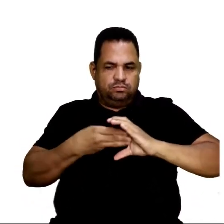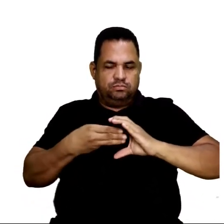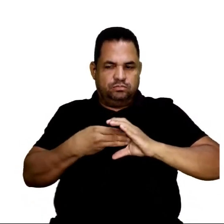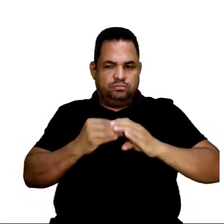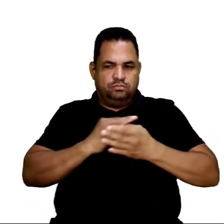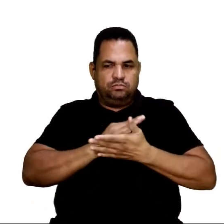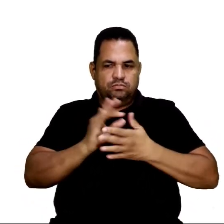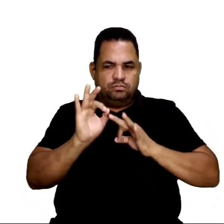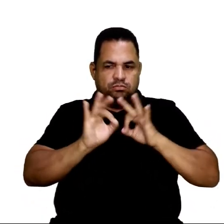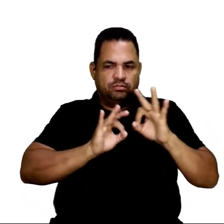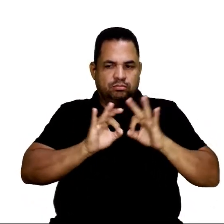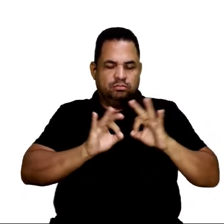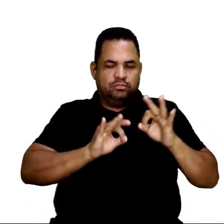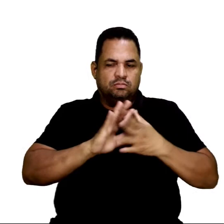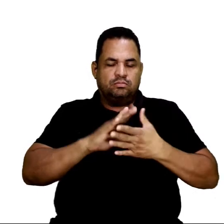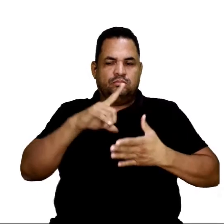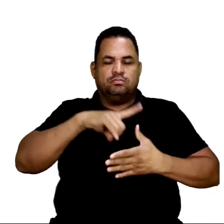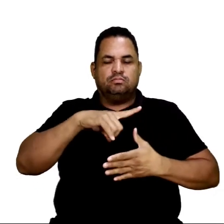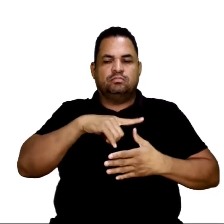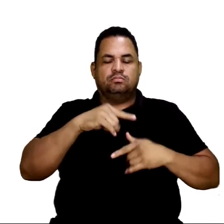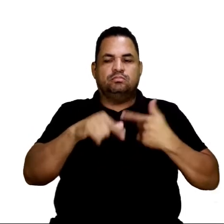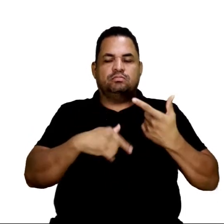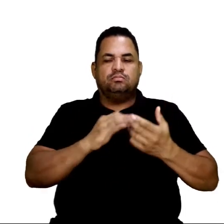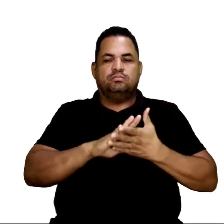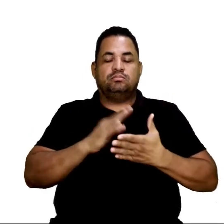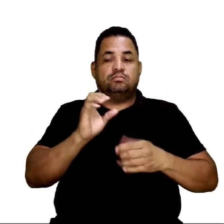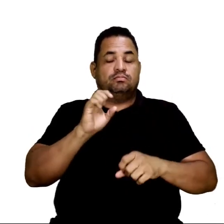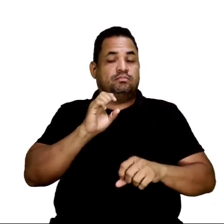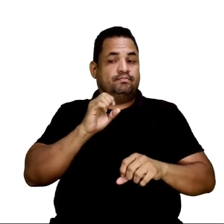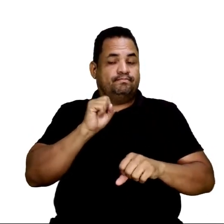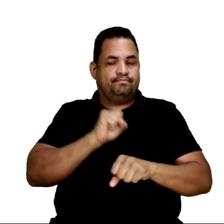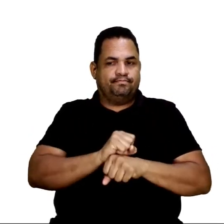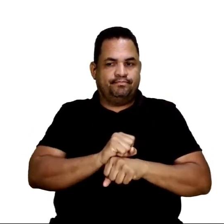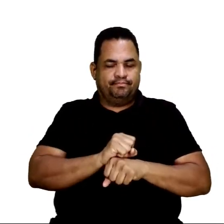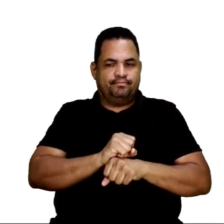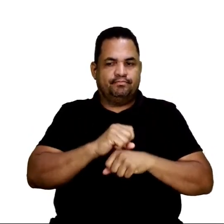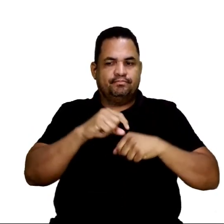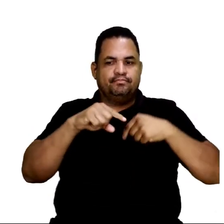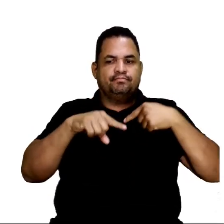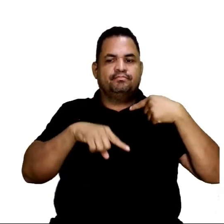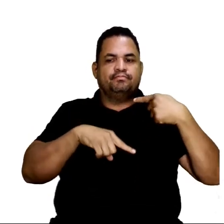se diferenciou e aí chegou na blástula e vai se fixar ali. A